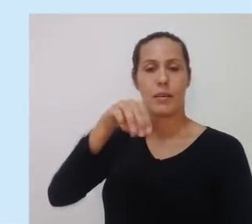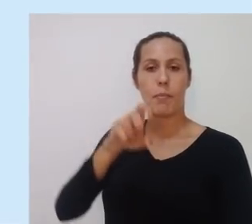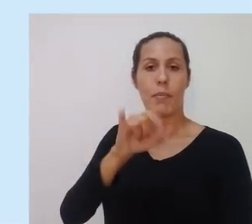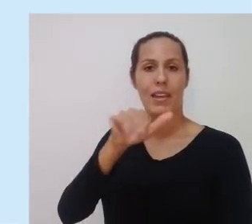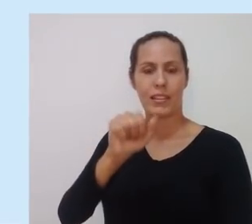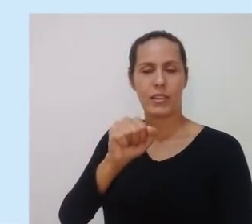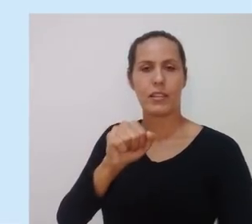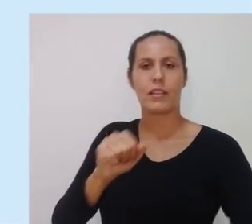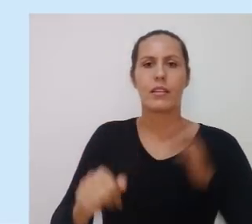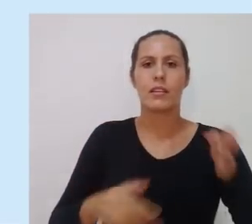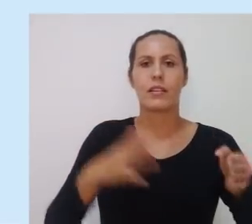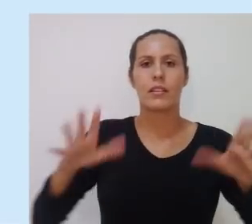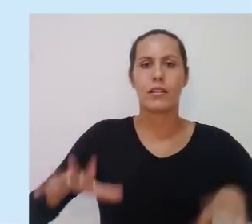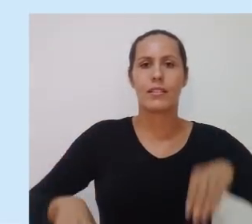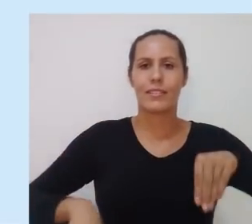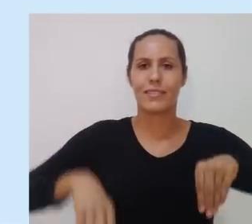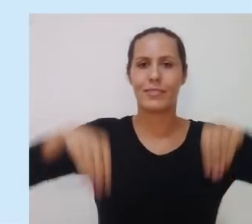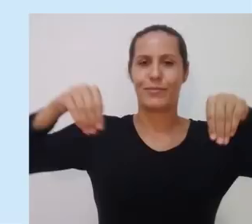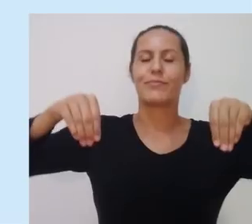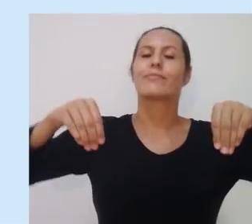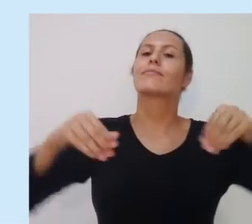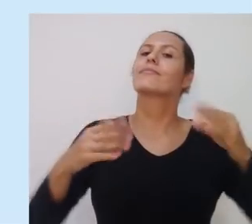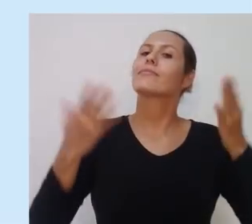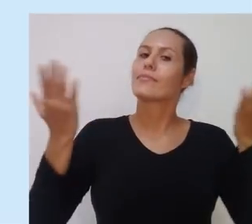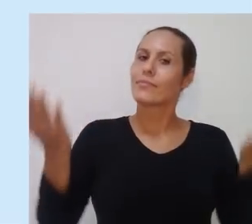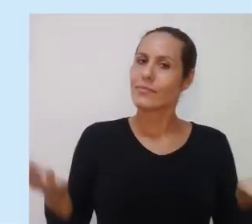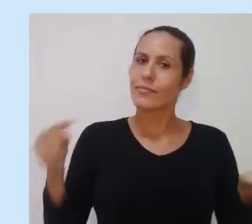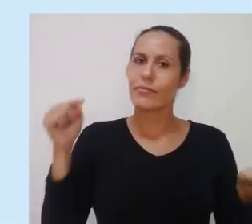Média, porque eles fizeram parte de um movimento chamado